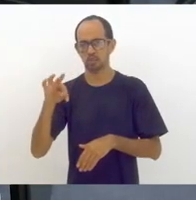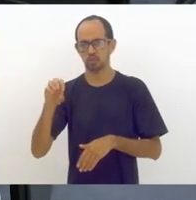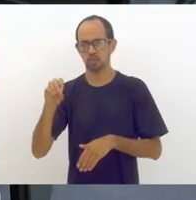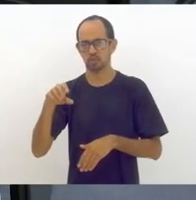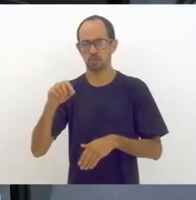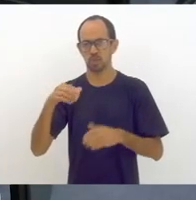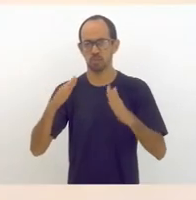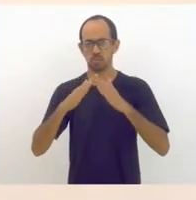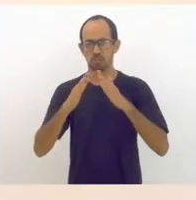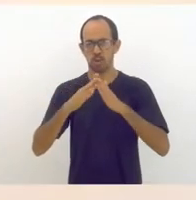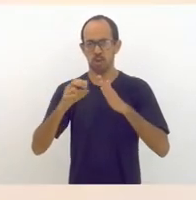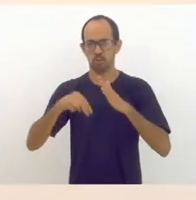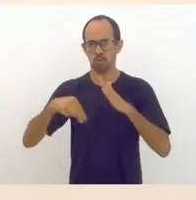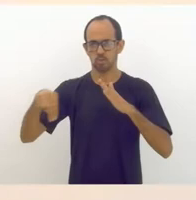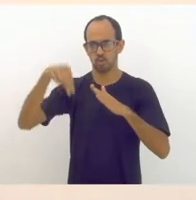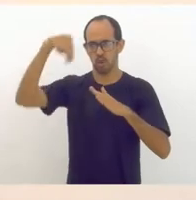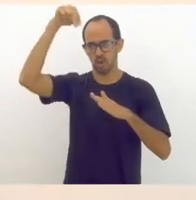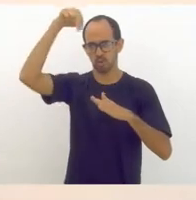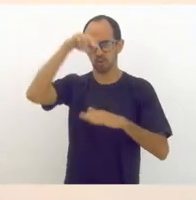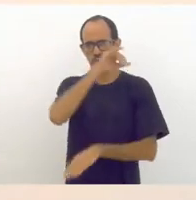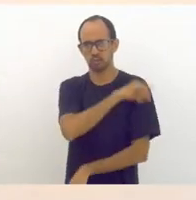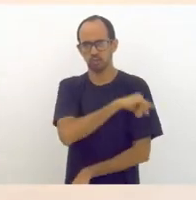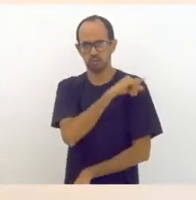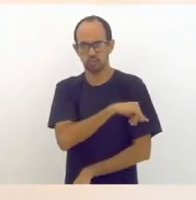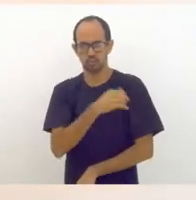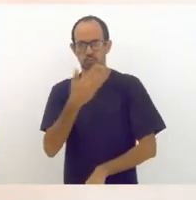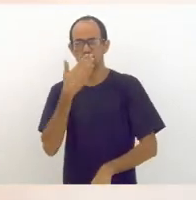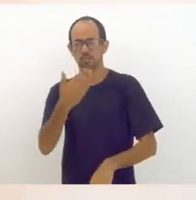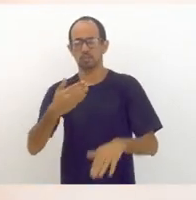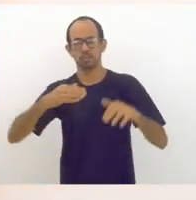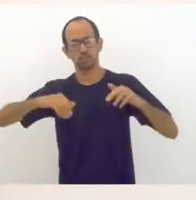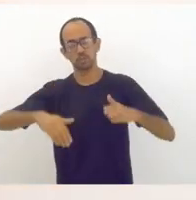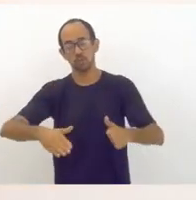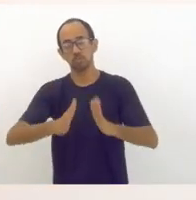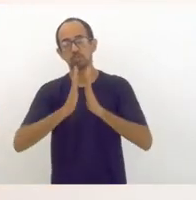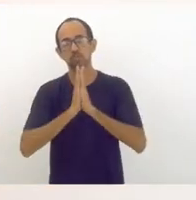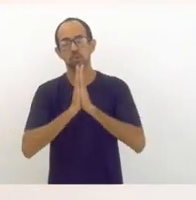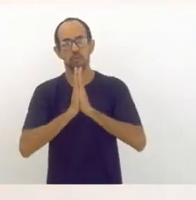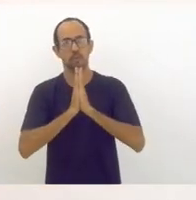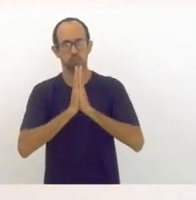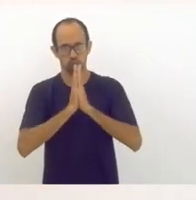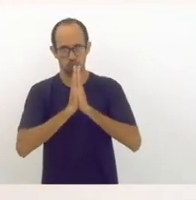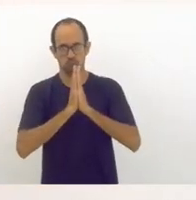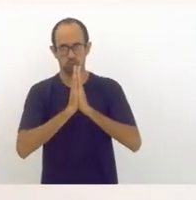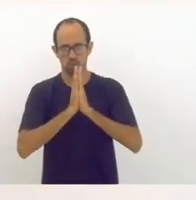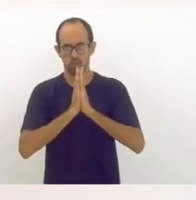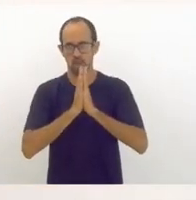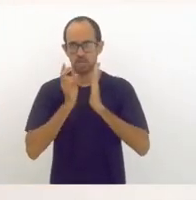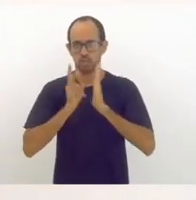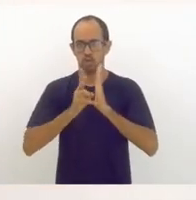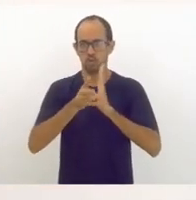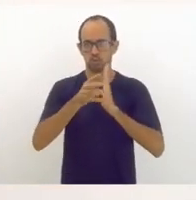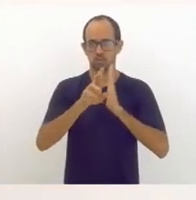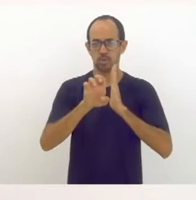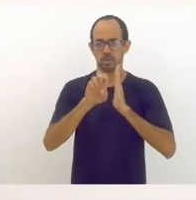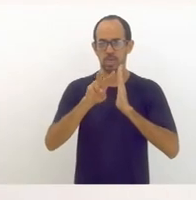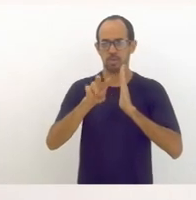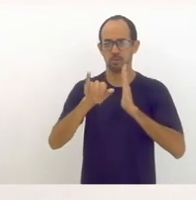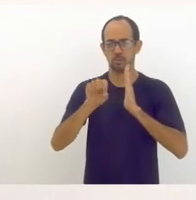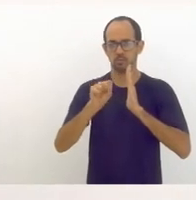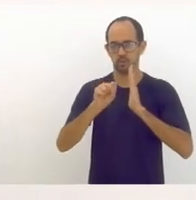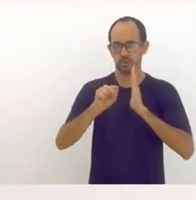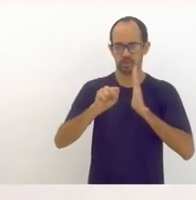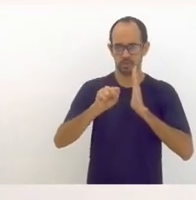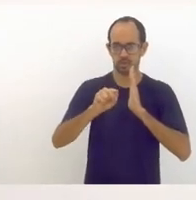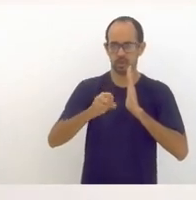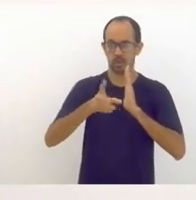norte, na verdade, norte fluminense, e eu venho aqui fazer um apelo muito grande para que essa revisa se mantenha como uma reserva biológica,